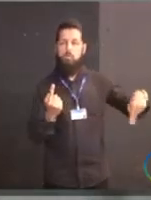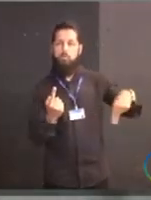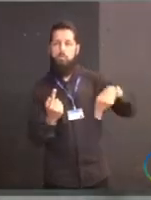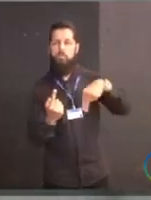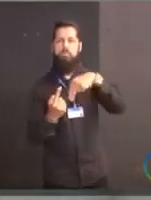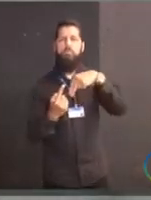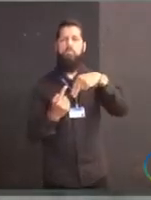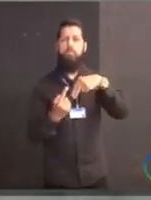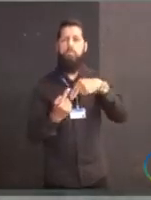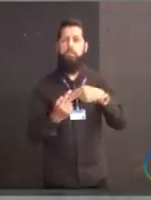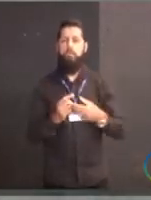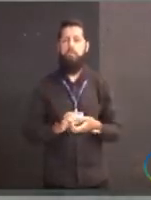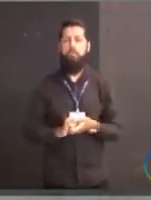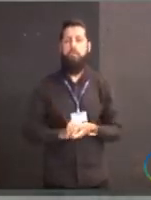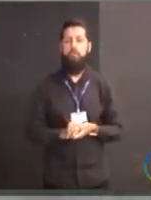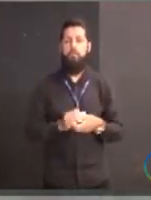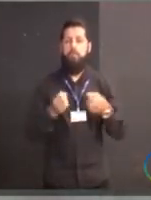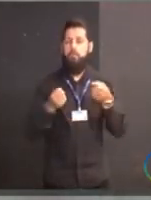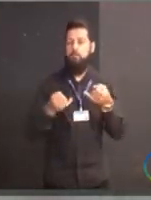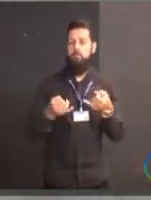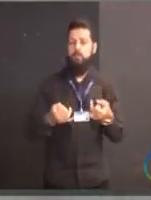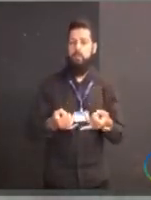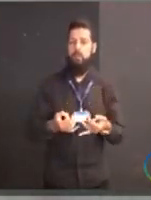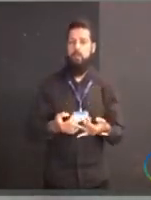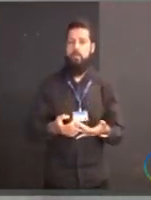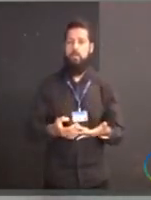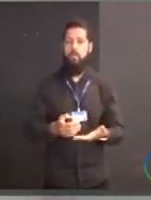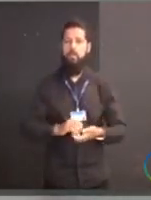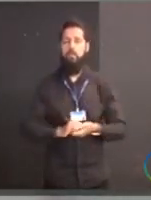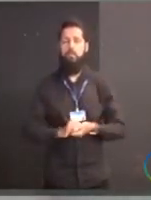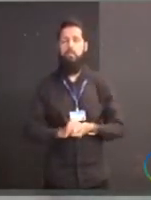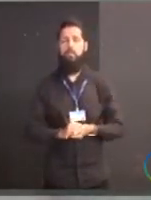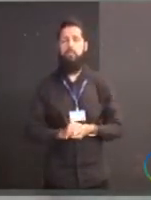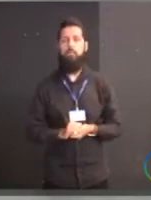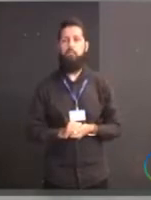se dará a passagem da Terra para um plano melhor?